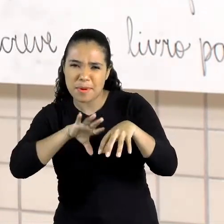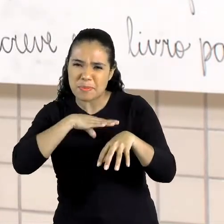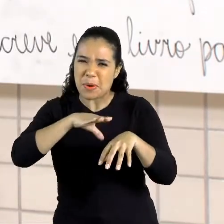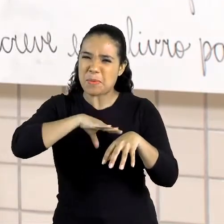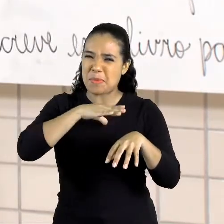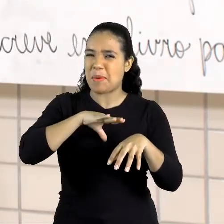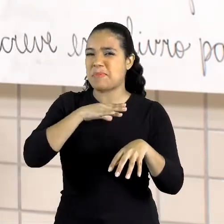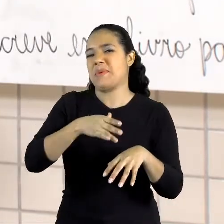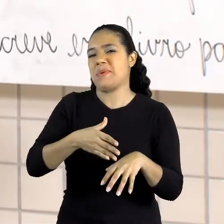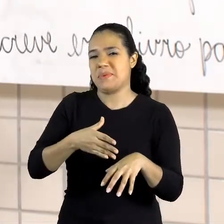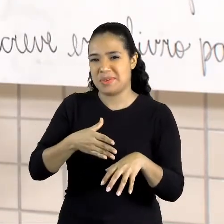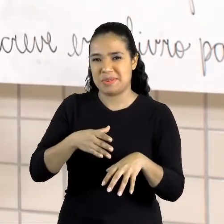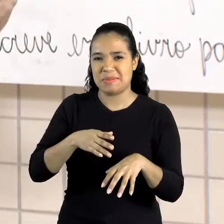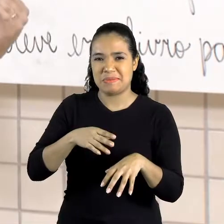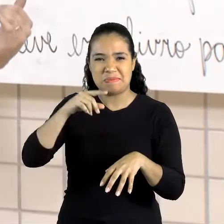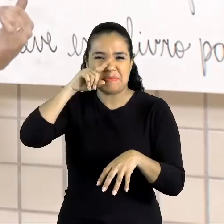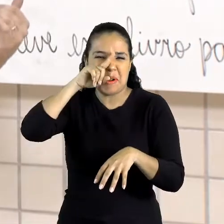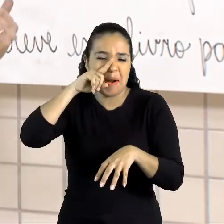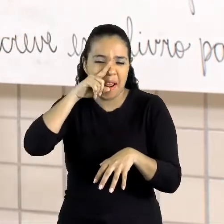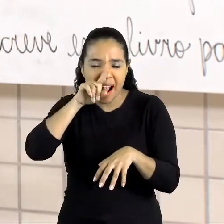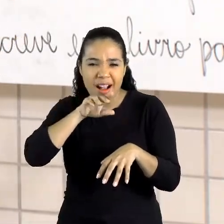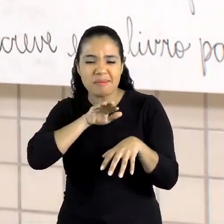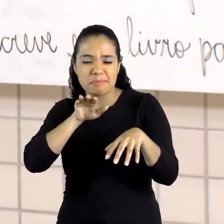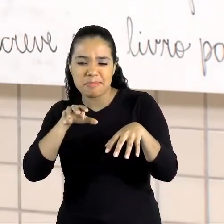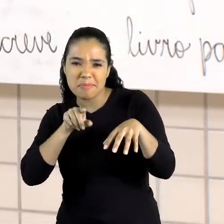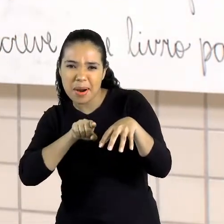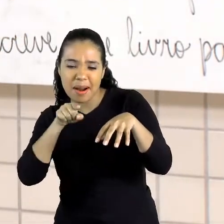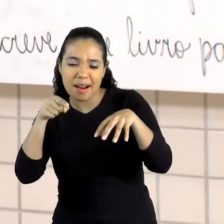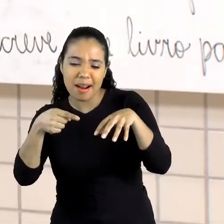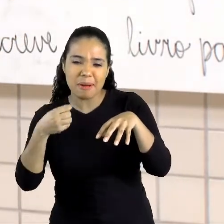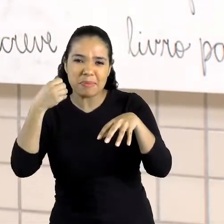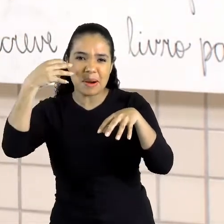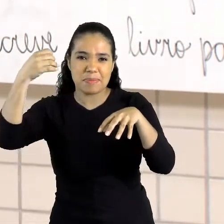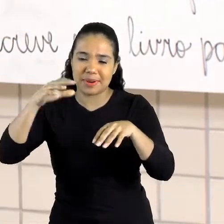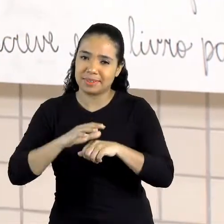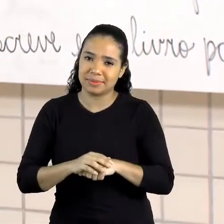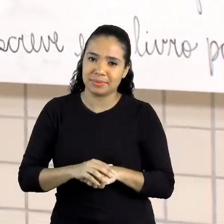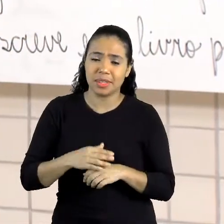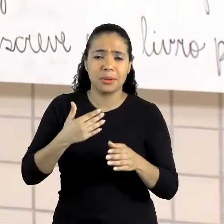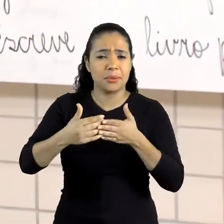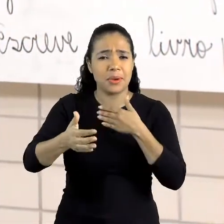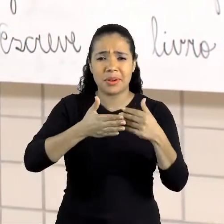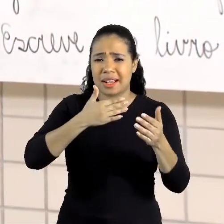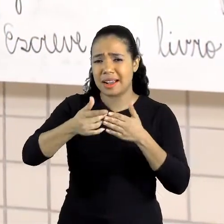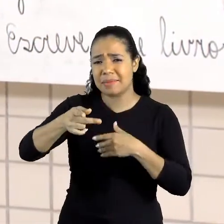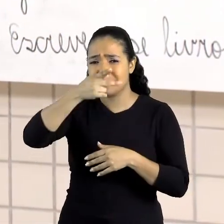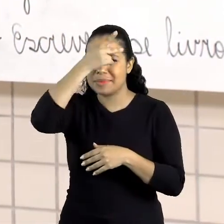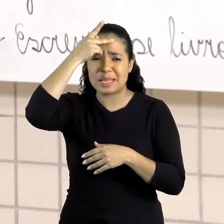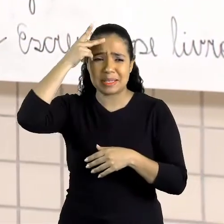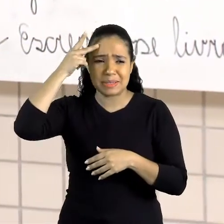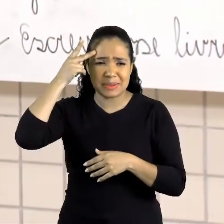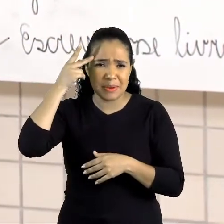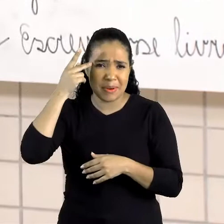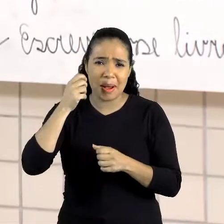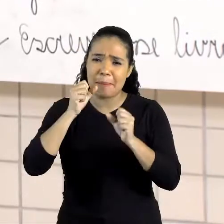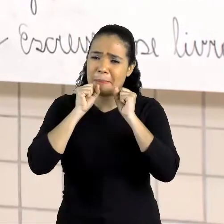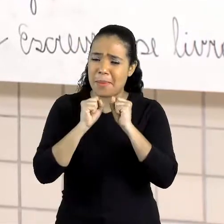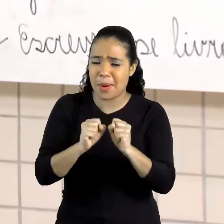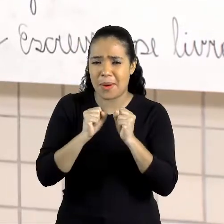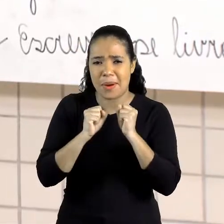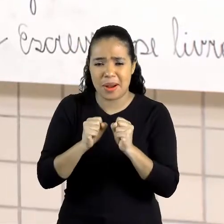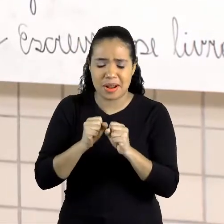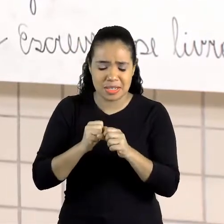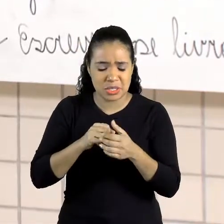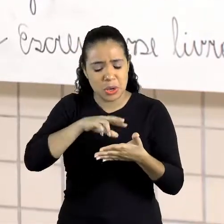pode ler esse livro, independente da idade. Não precisa ser jovem, criança, para gostar desse romance de aventura. Adultos e